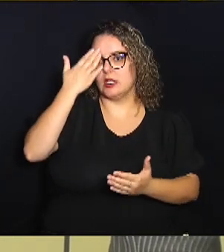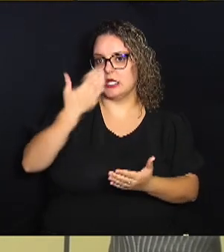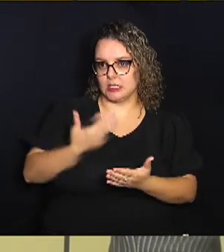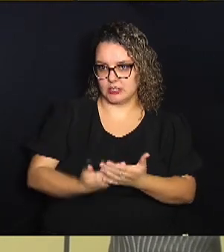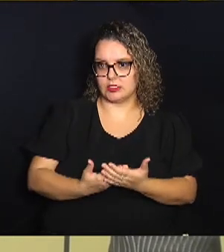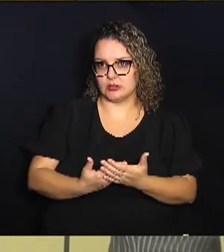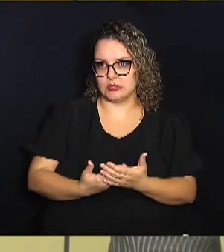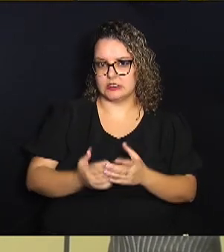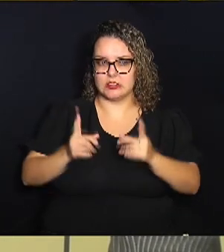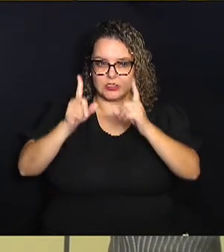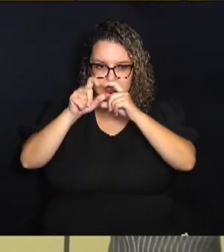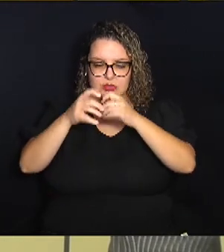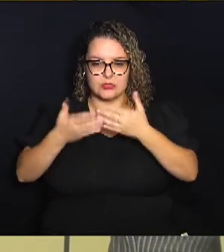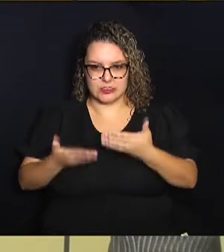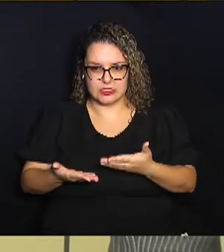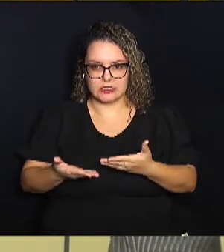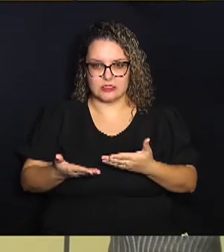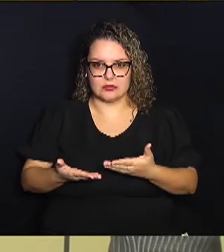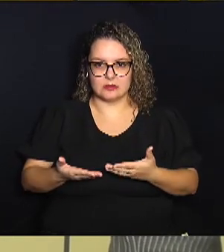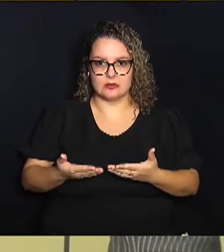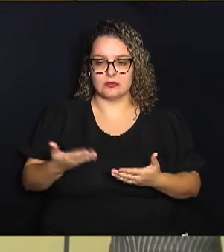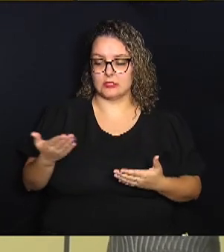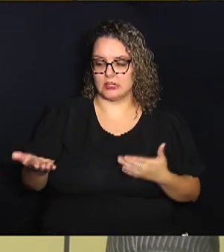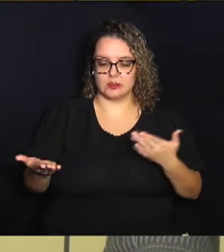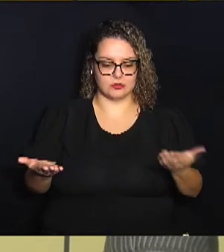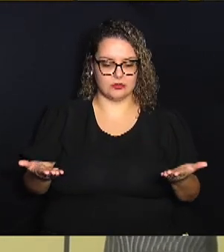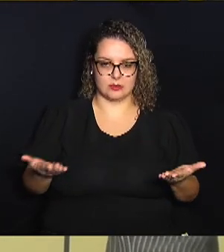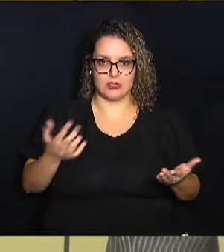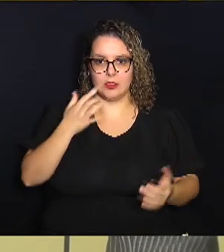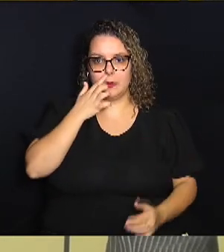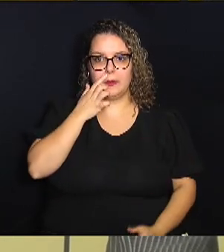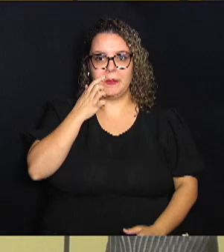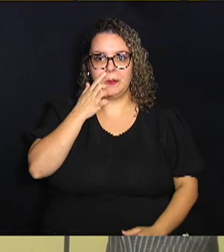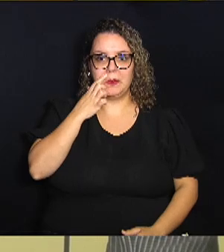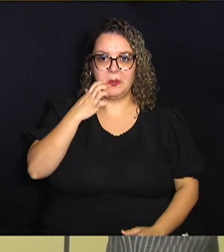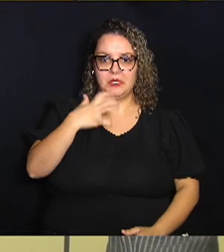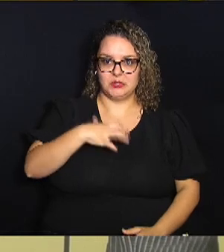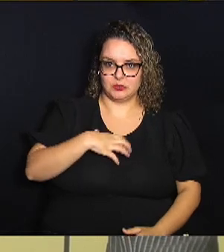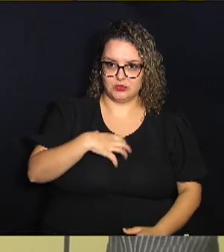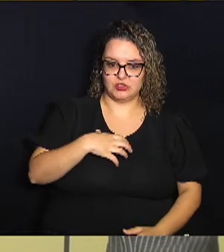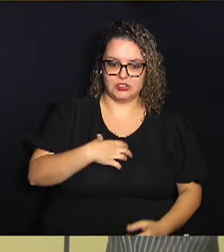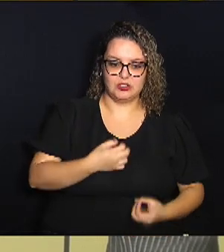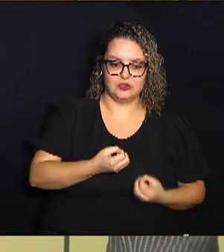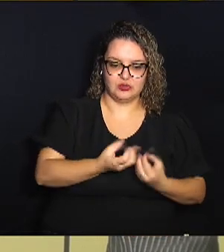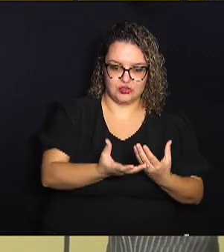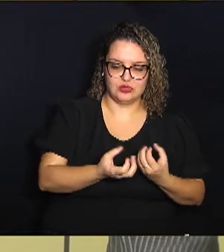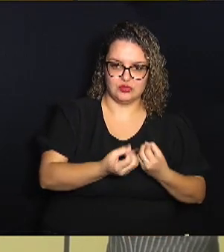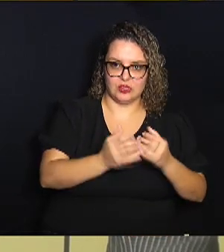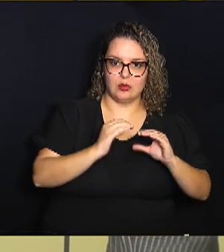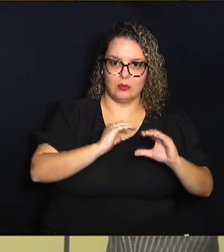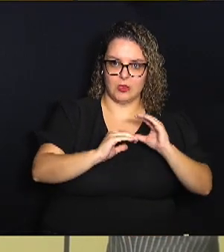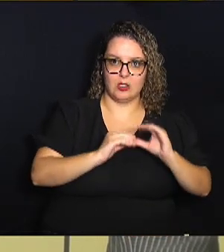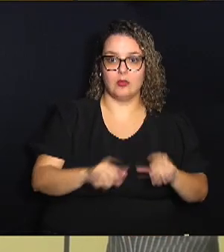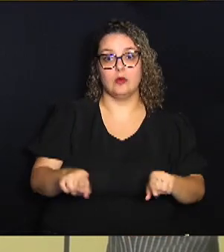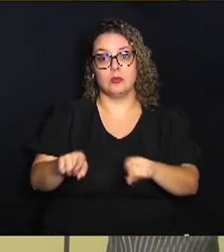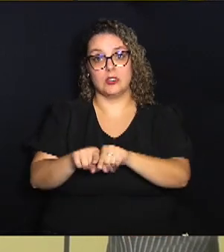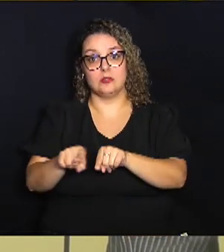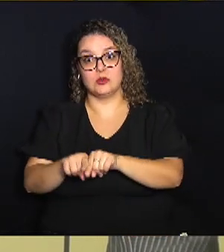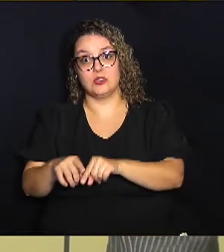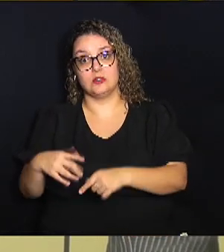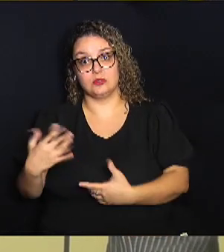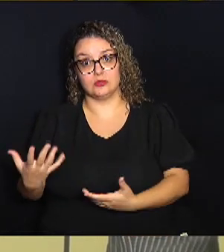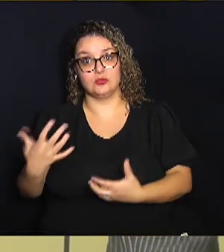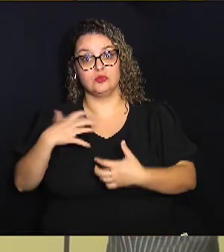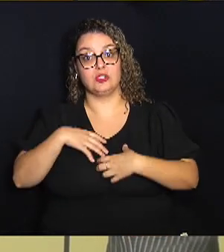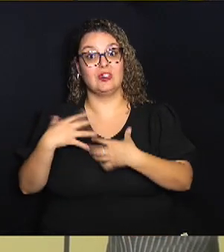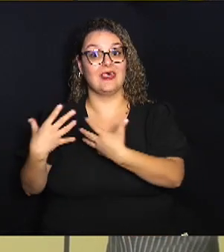essa dificuldade, ela vem das duas pontas, né? Tanto da forma da gente emitir essa comunicação, tanto também da forma que